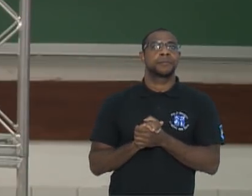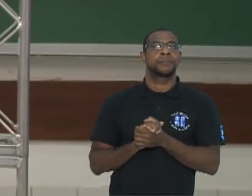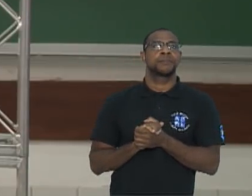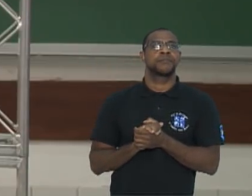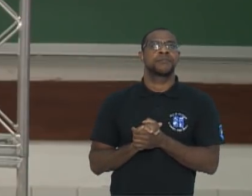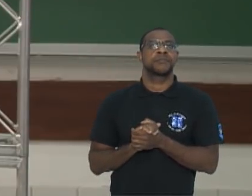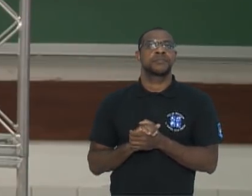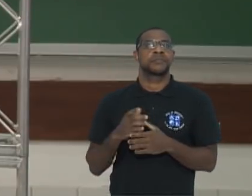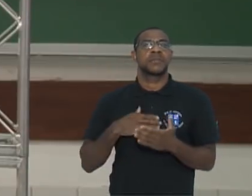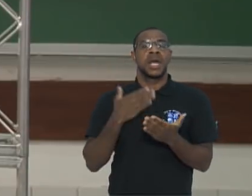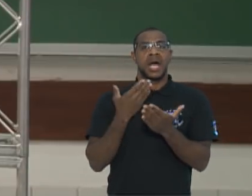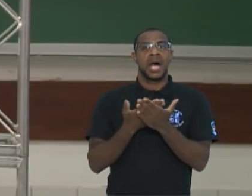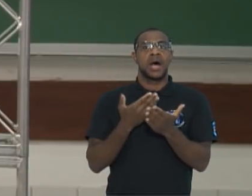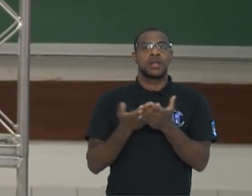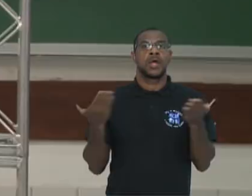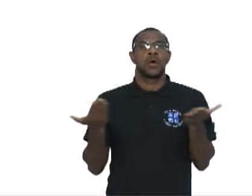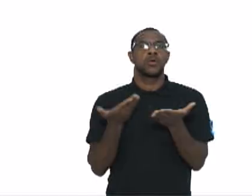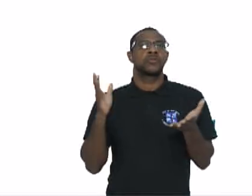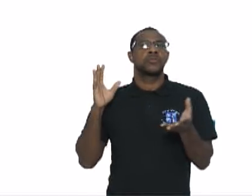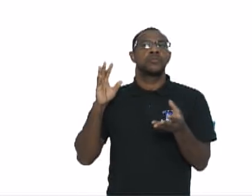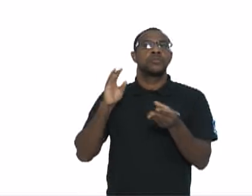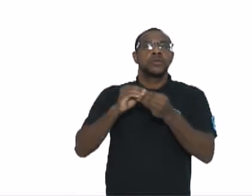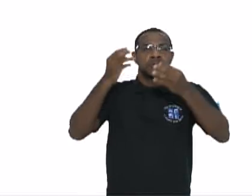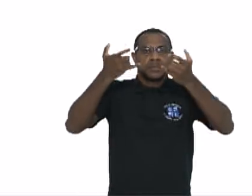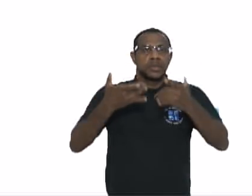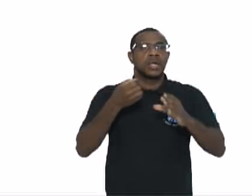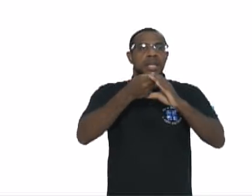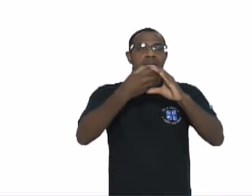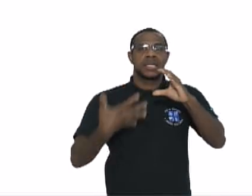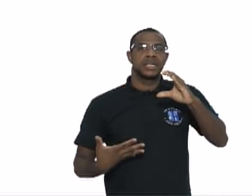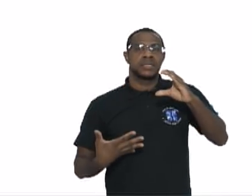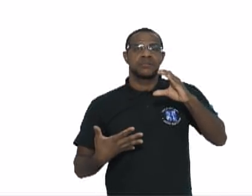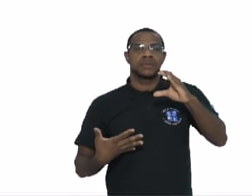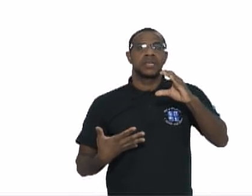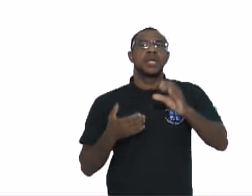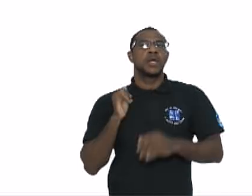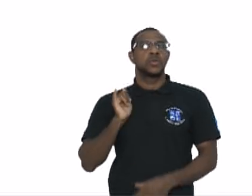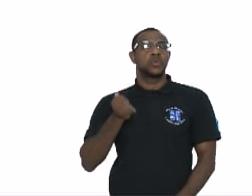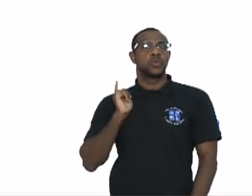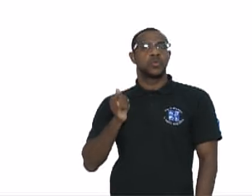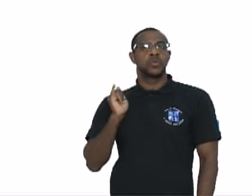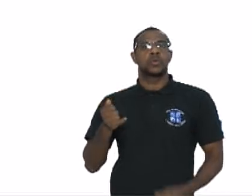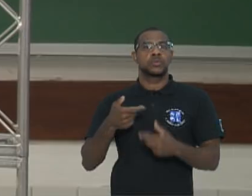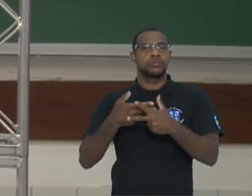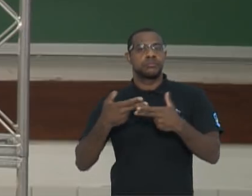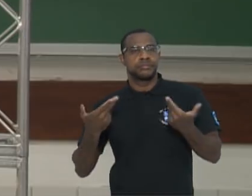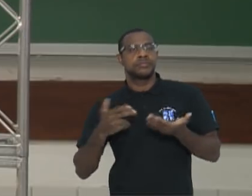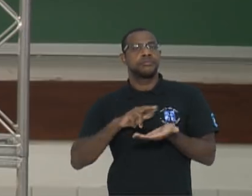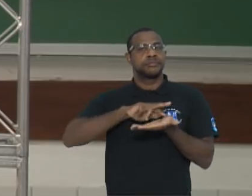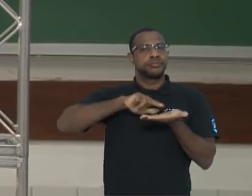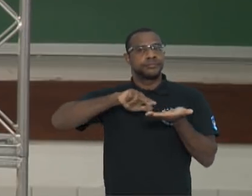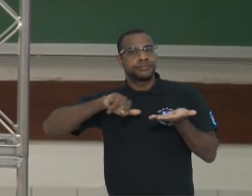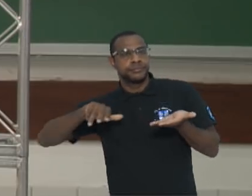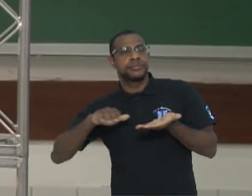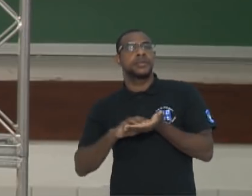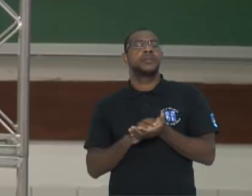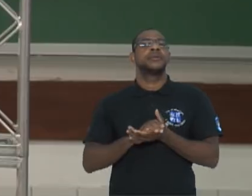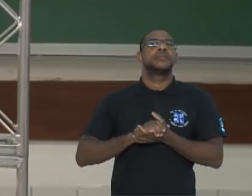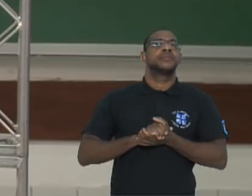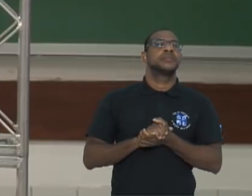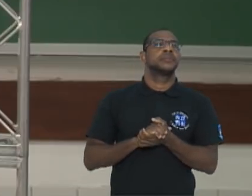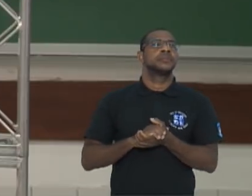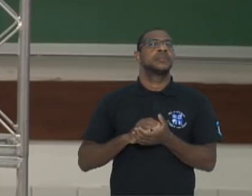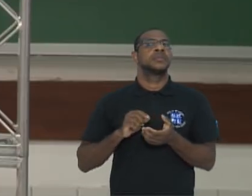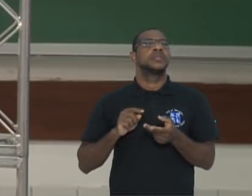Então, na aula de hoje, a gente viu de novo, né, as características dos contos, analisamos um pouquinho dos elementos composicionais